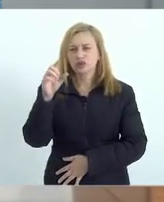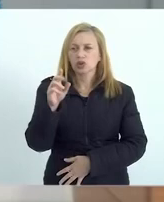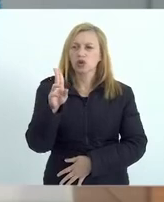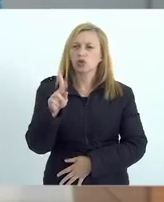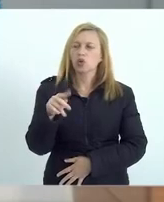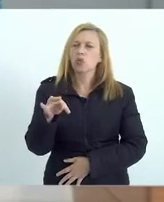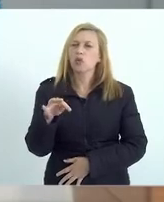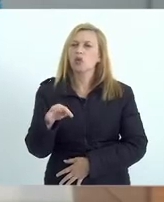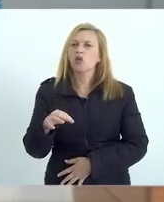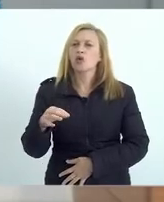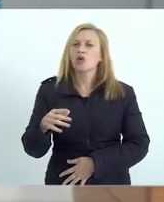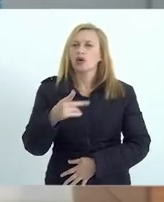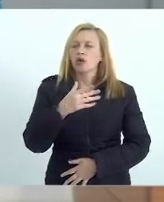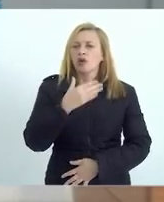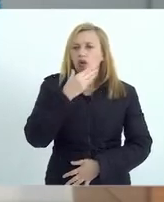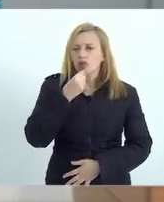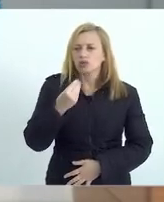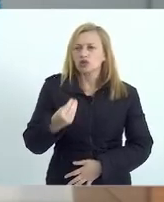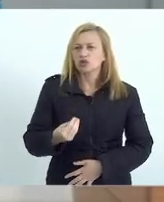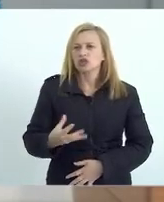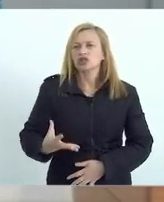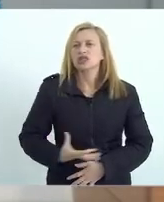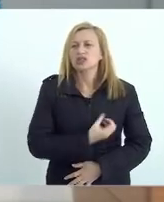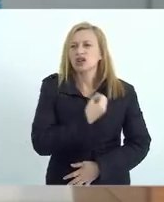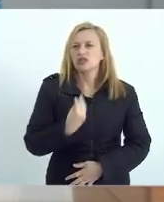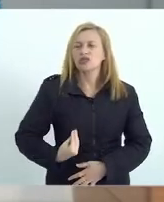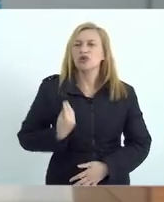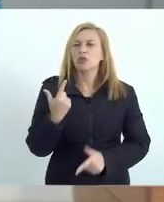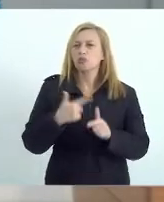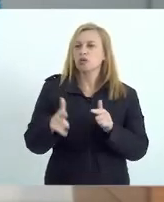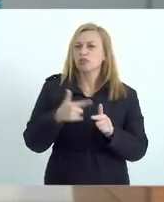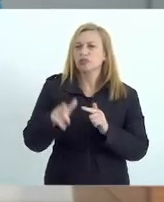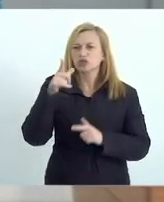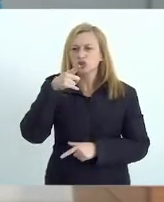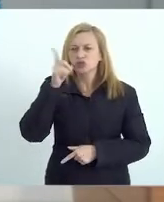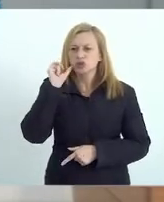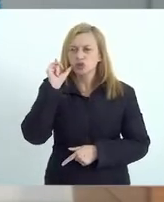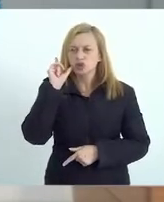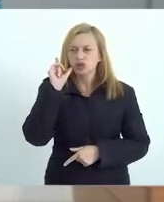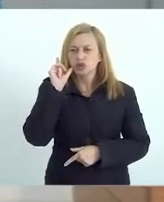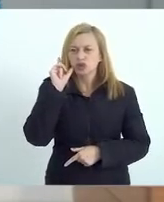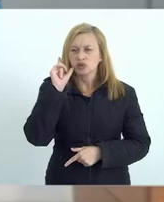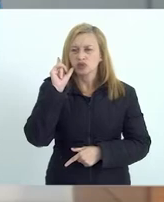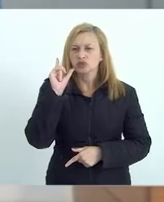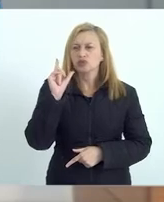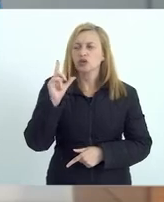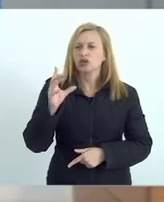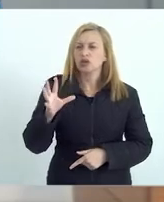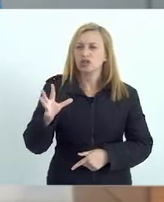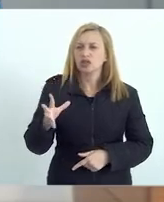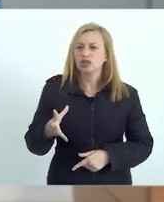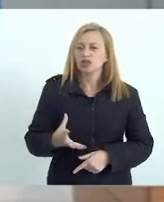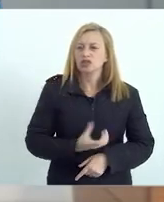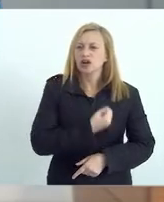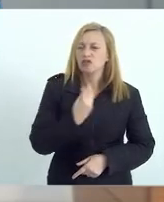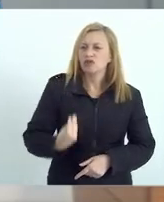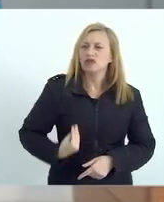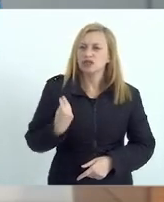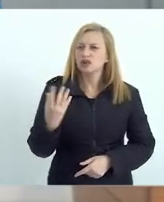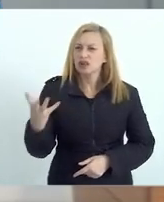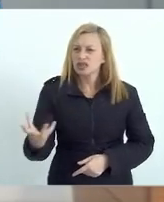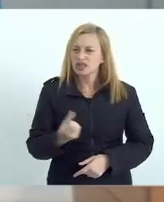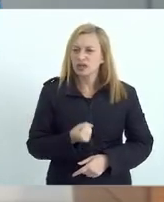guarda-vidas o que o problema de ontem foi os guarda-vidas estão recebendo o